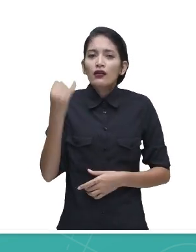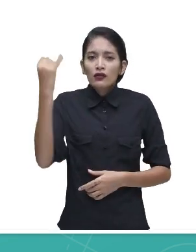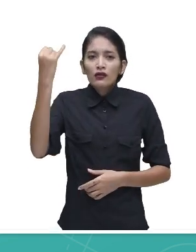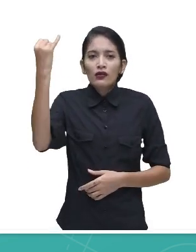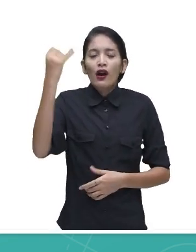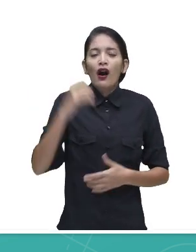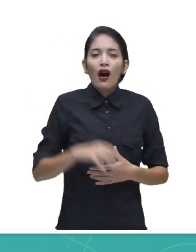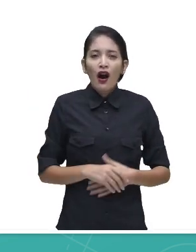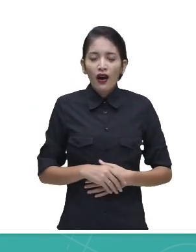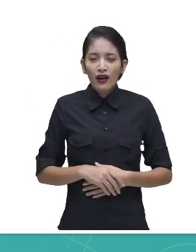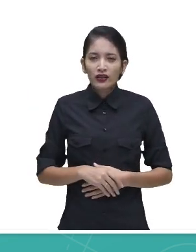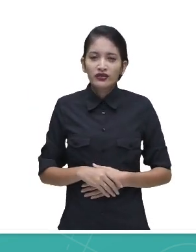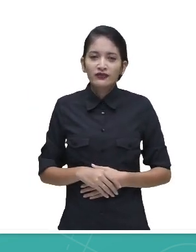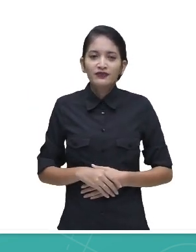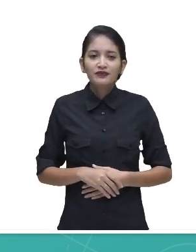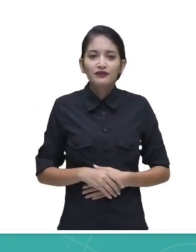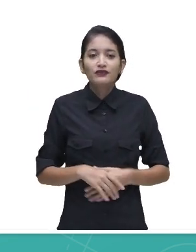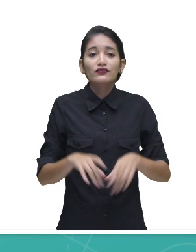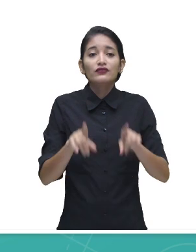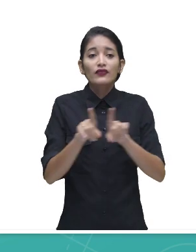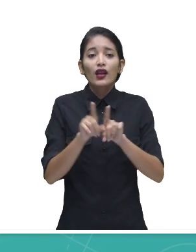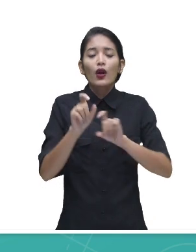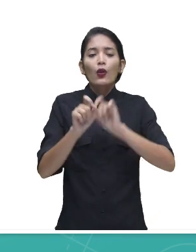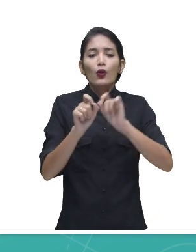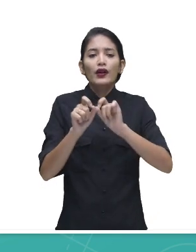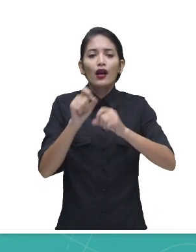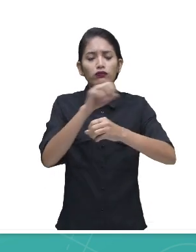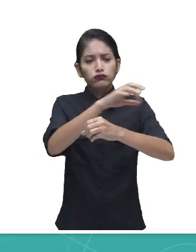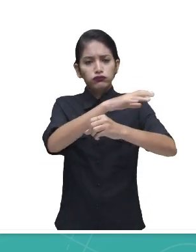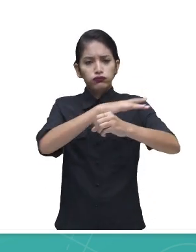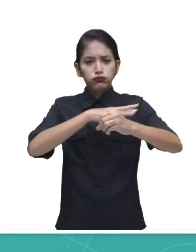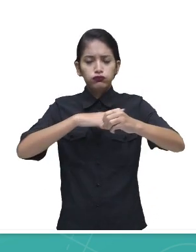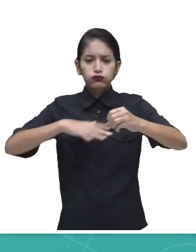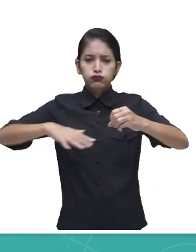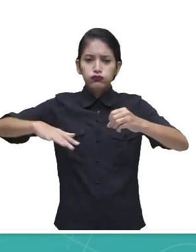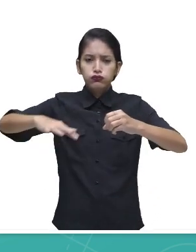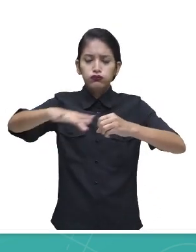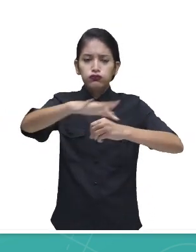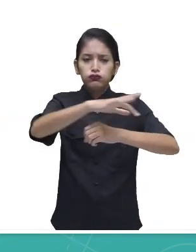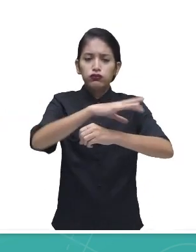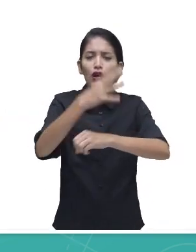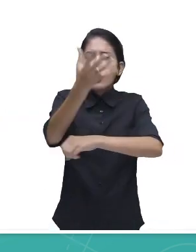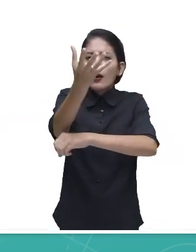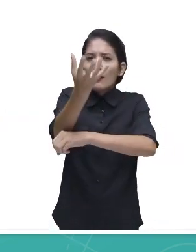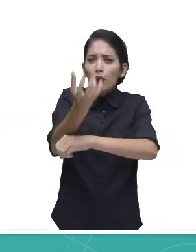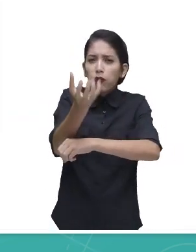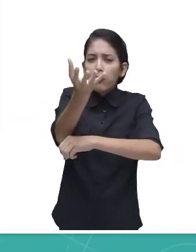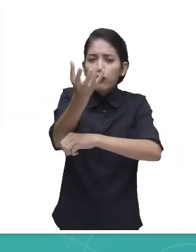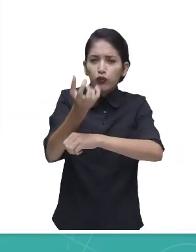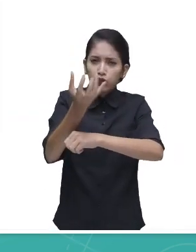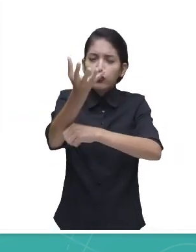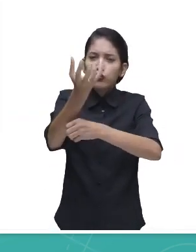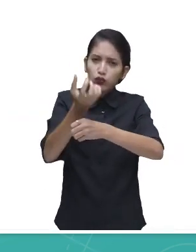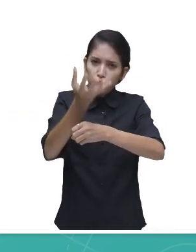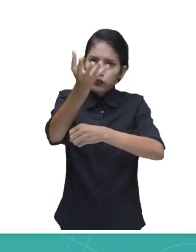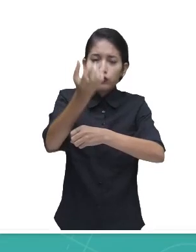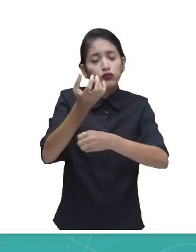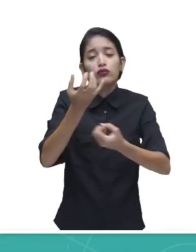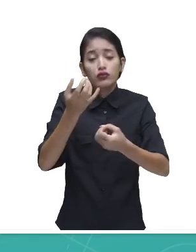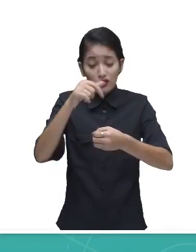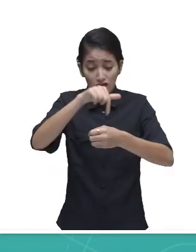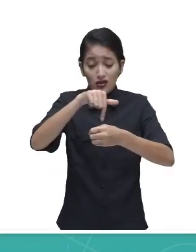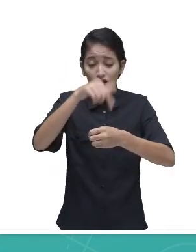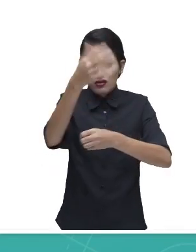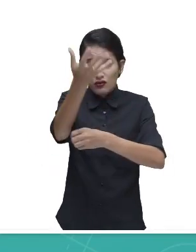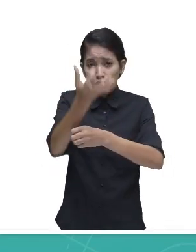ó, a atmosfera. A atmosfera, gente, nada mais é do que uma camada de ar que envolve o nosso planeta. E